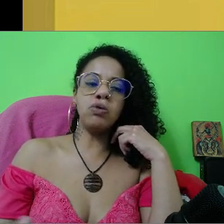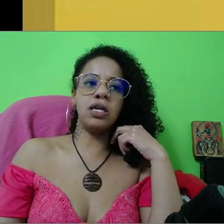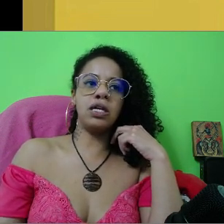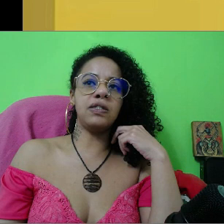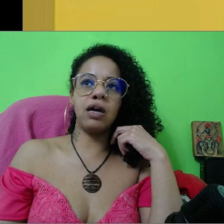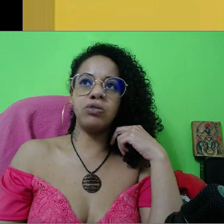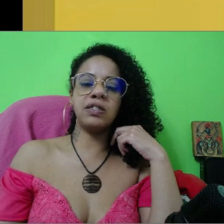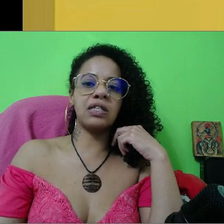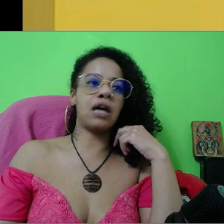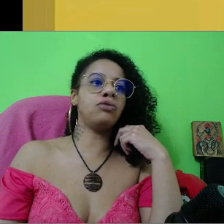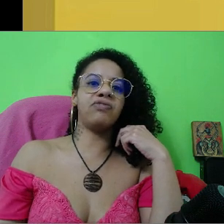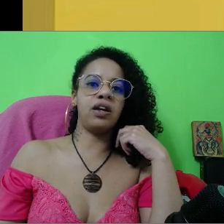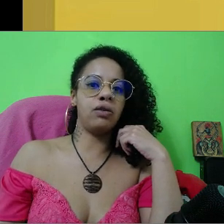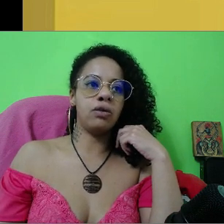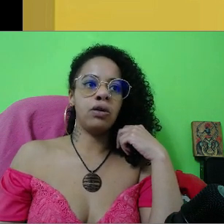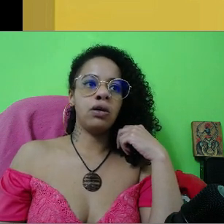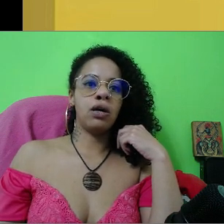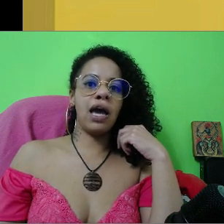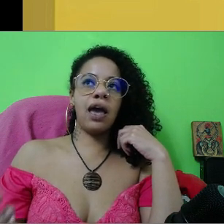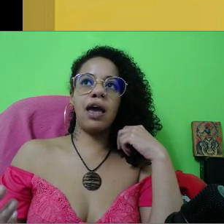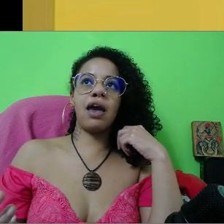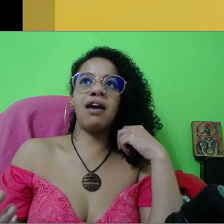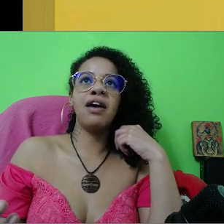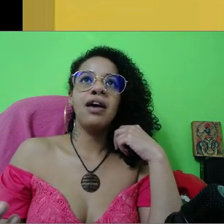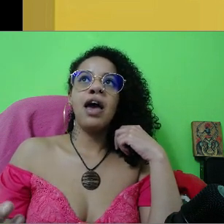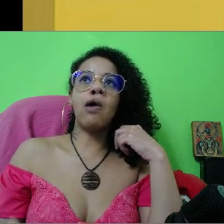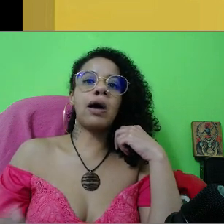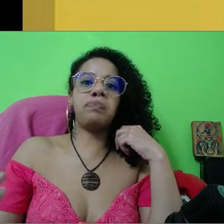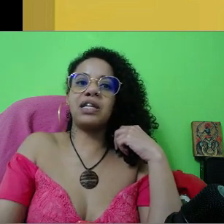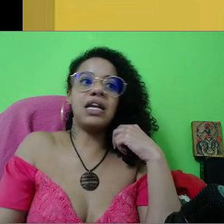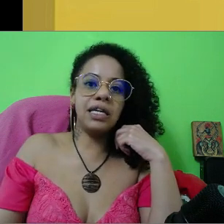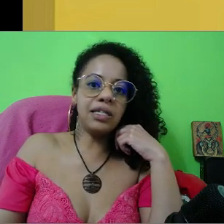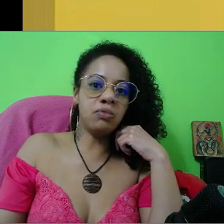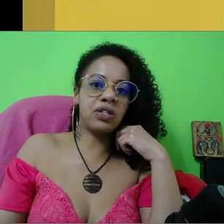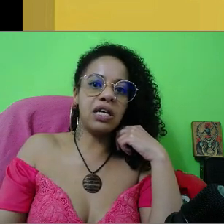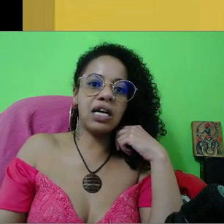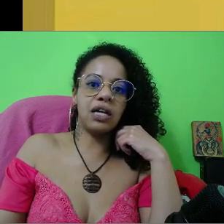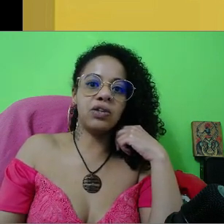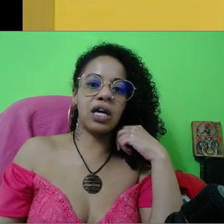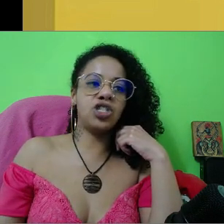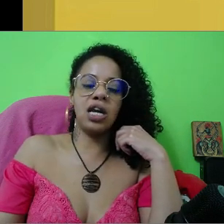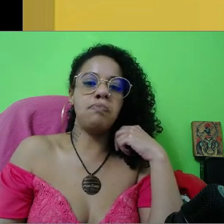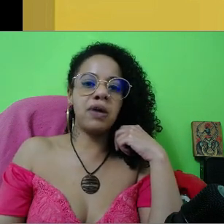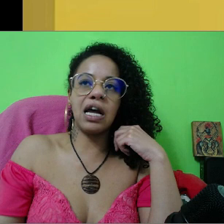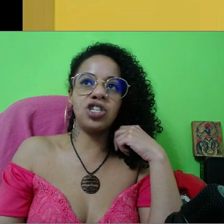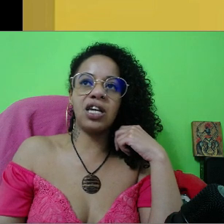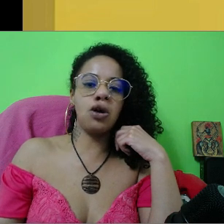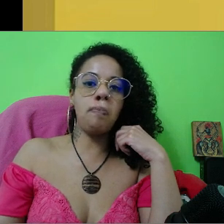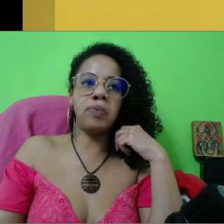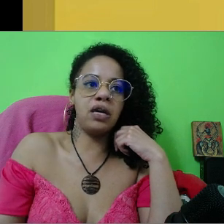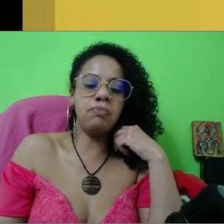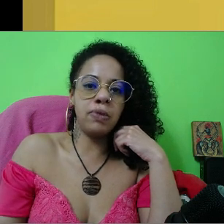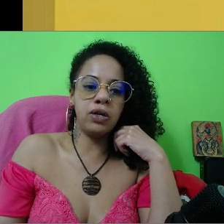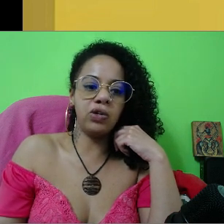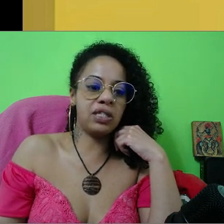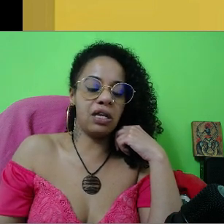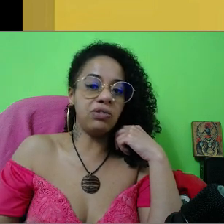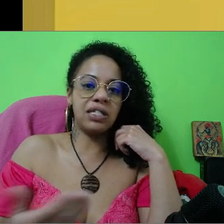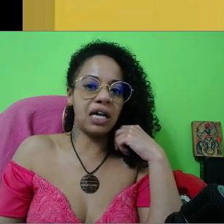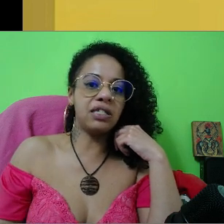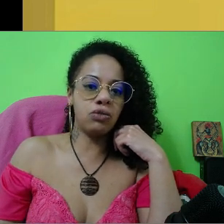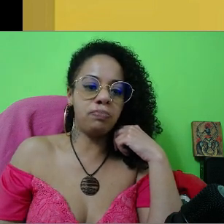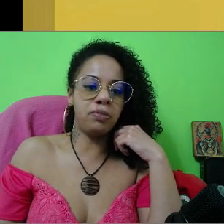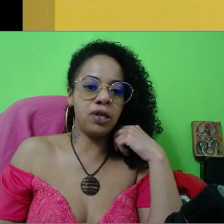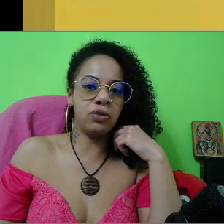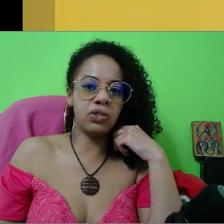diria a liberdade é a polícia o estado velho o capitalismo tá ligado quem tira a liberdade é quem oprime mano